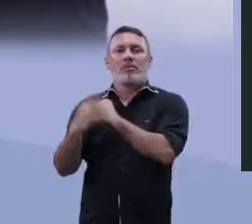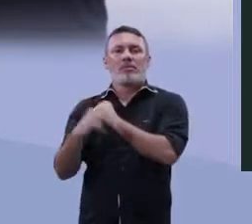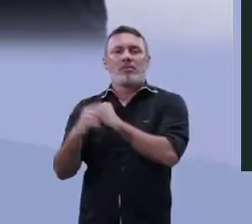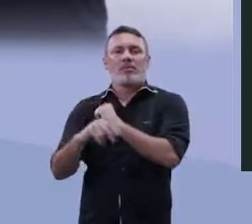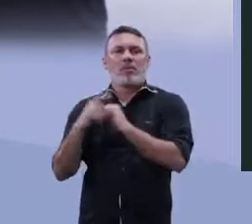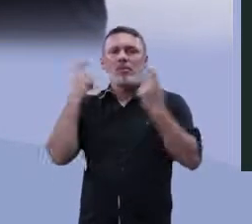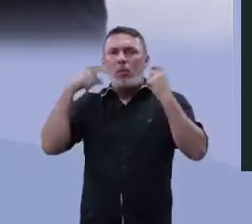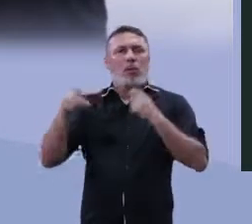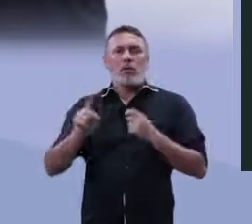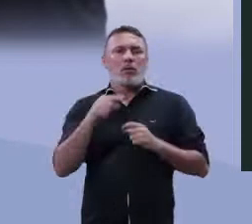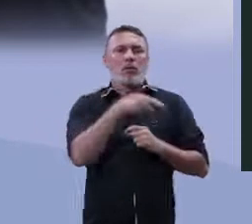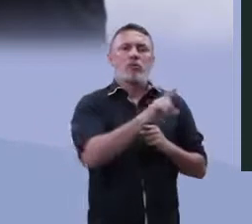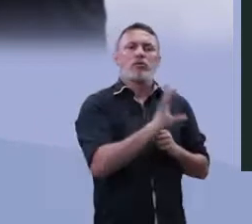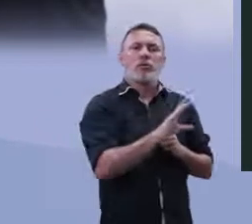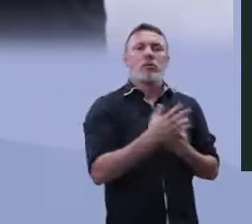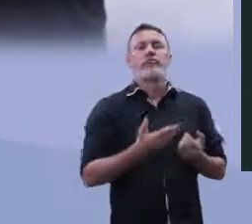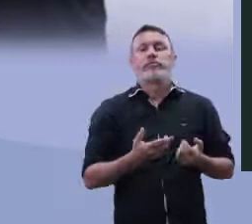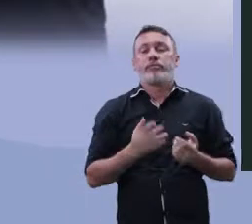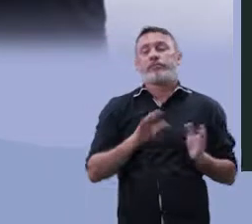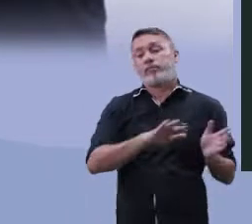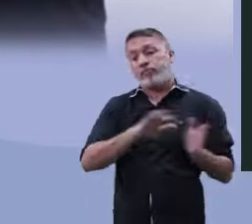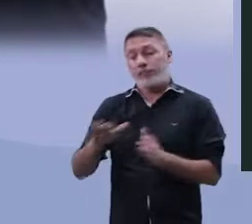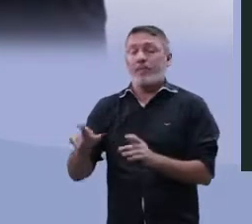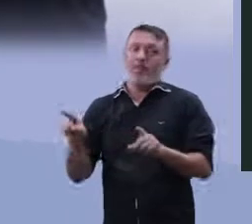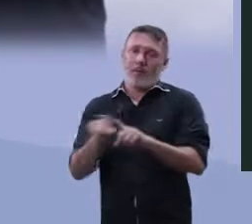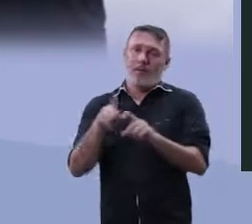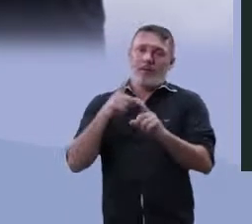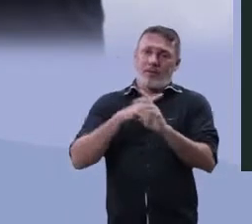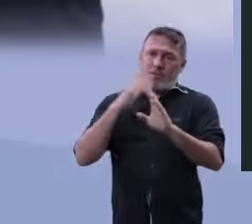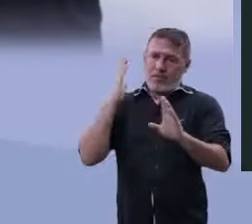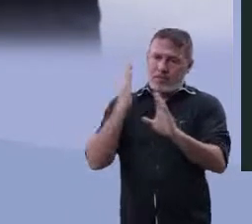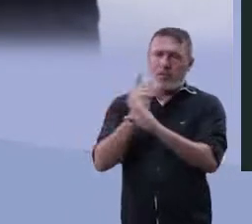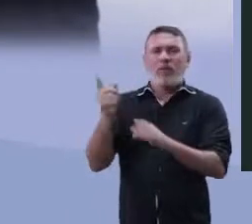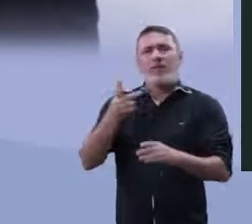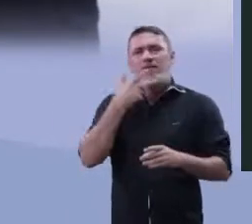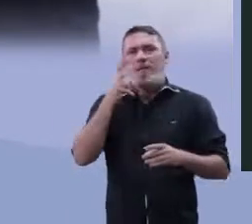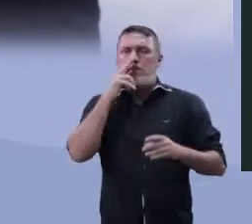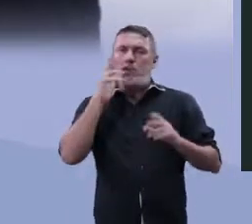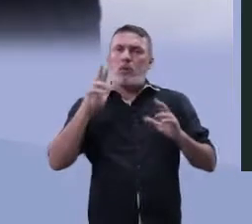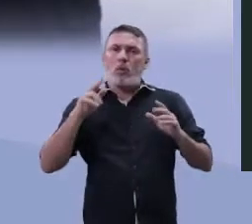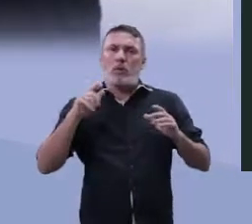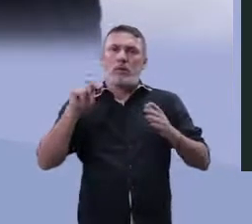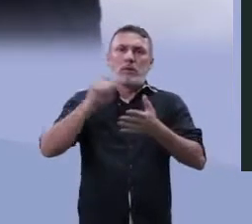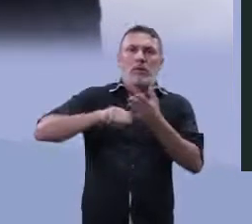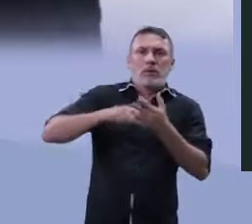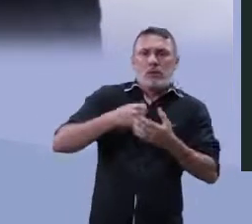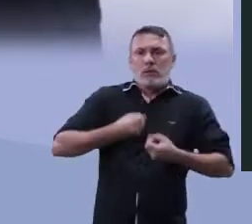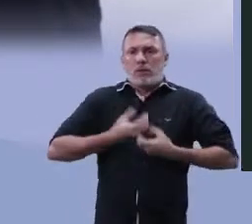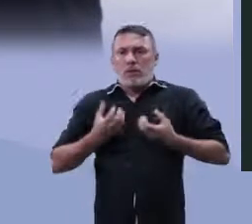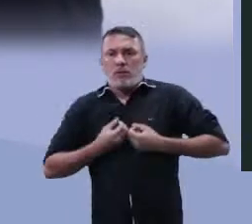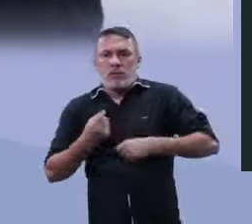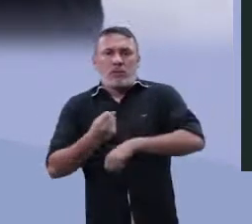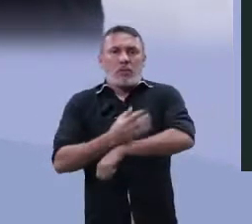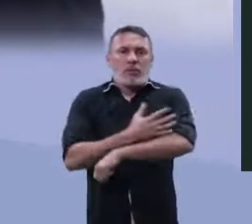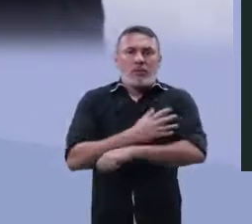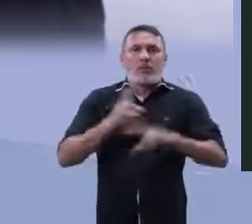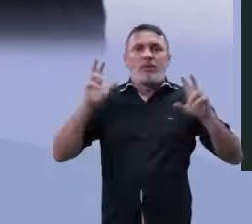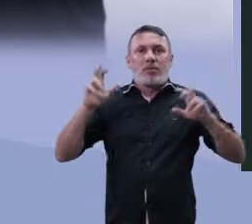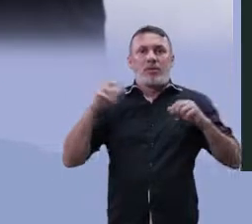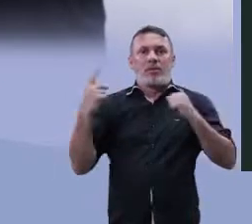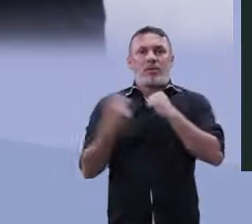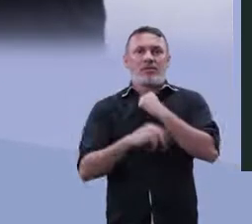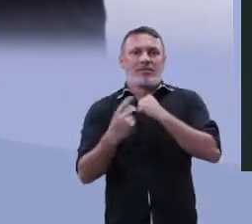é uma relação. E outra coisa que a gente pode identificar na obra dele é uma certa nostalgia em relação à escravidão. Tá? Então esse é